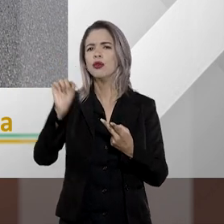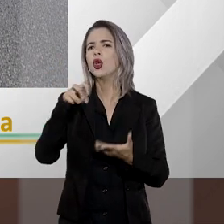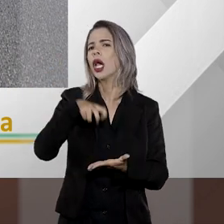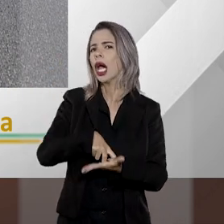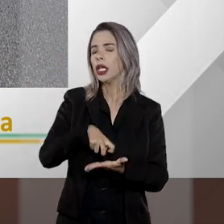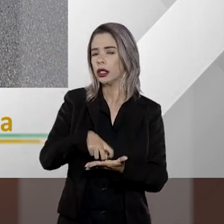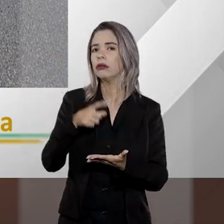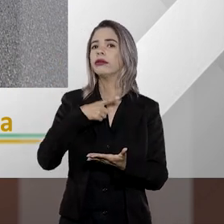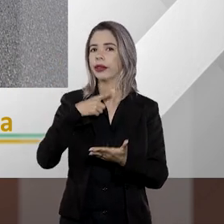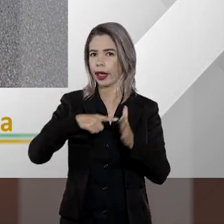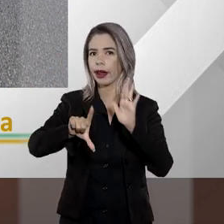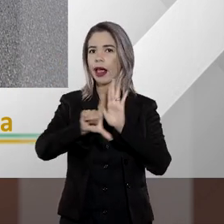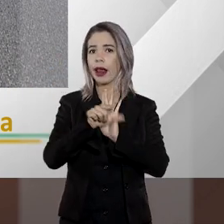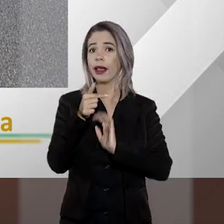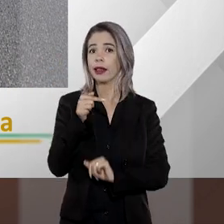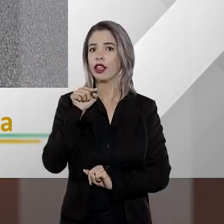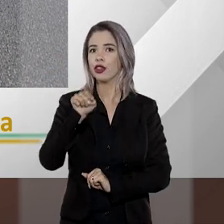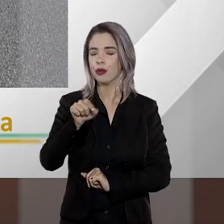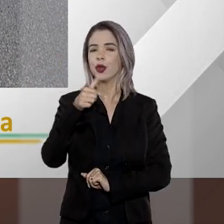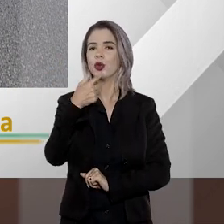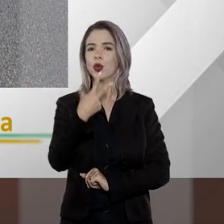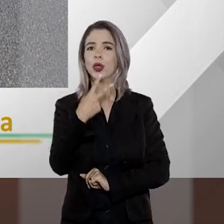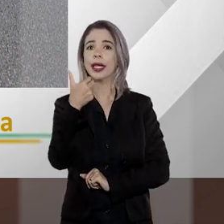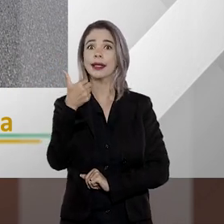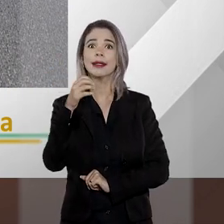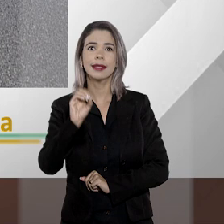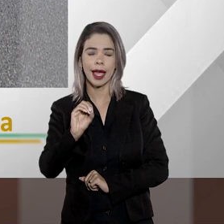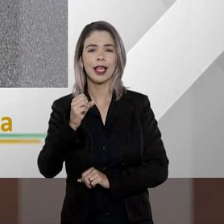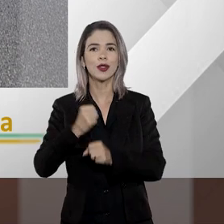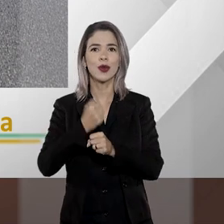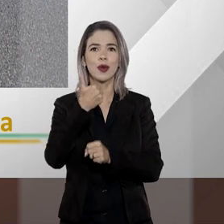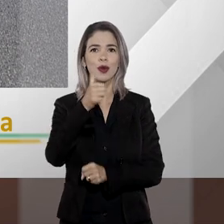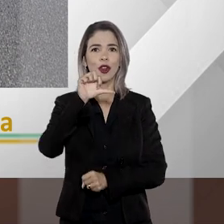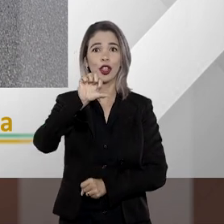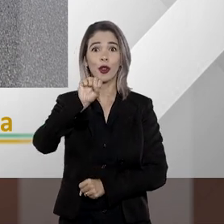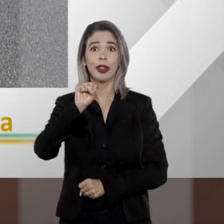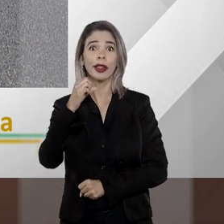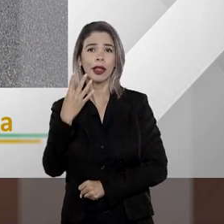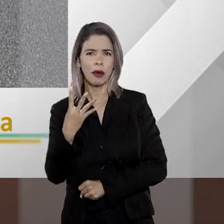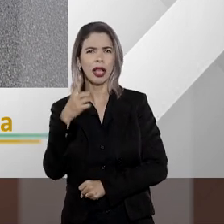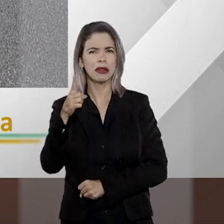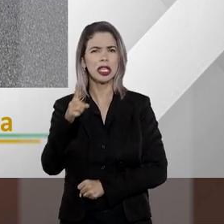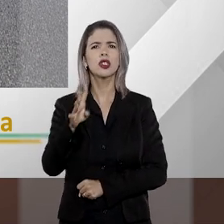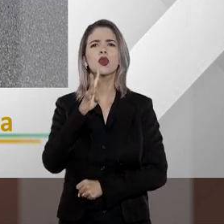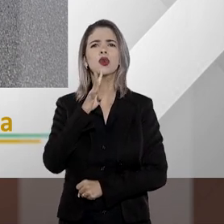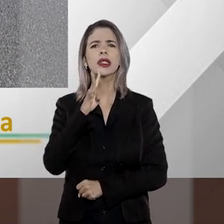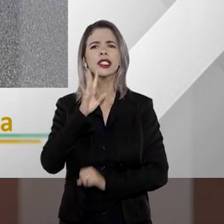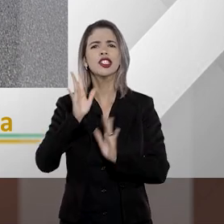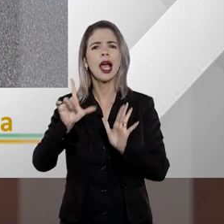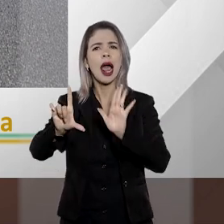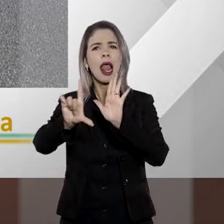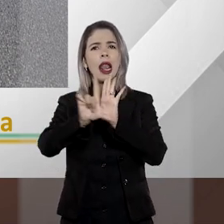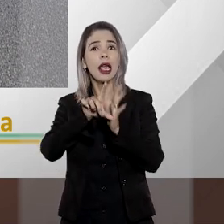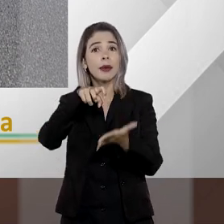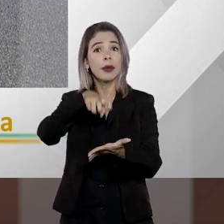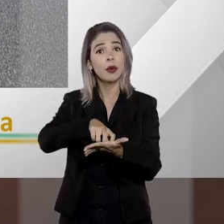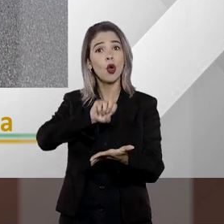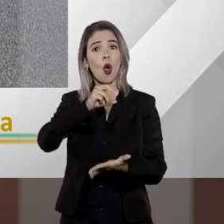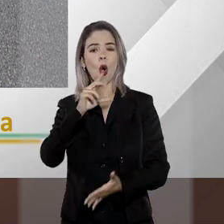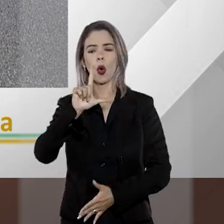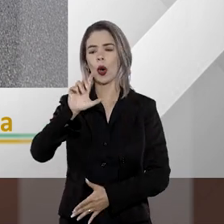Benefícios previstos na Lei 7.210, de 1984, conhecida como Lei de Execução Penal ou